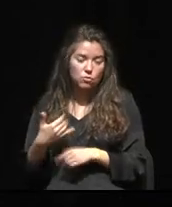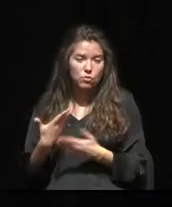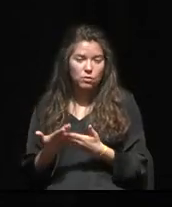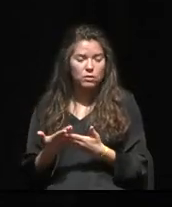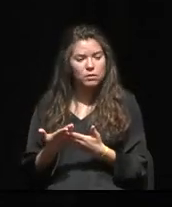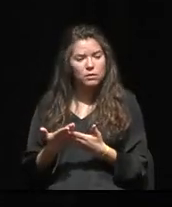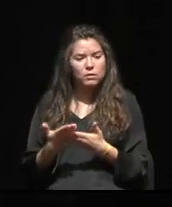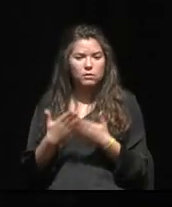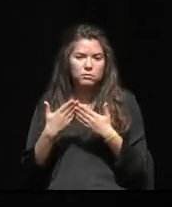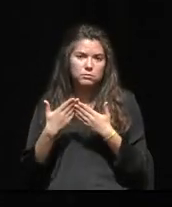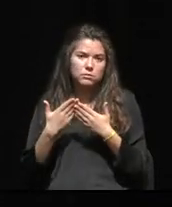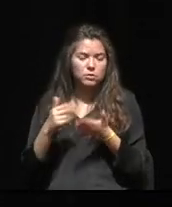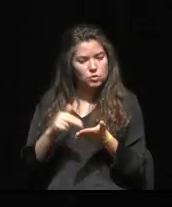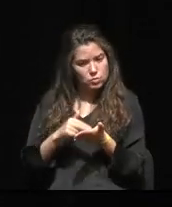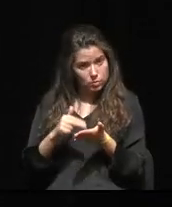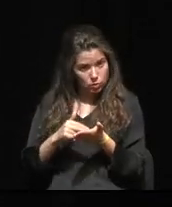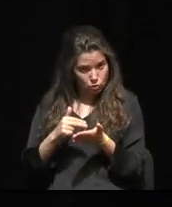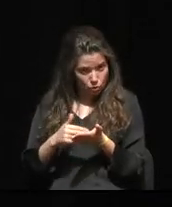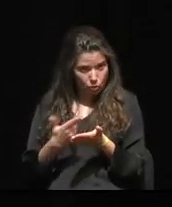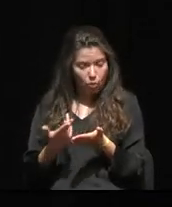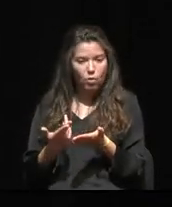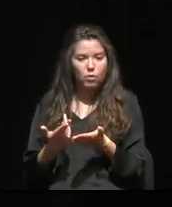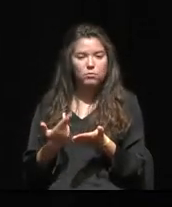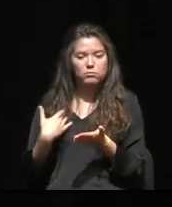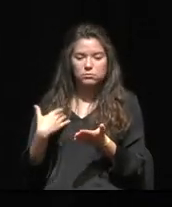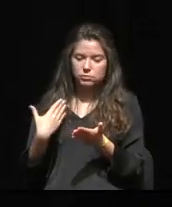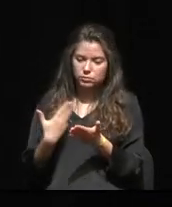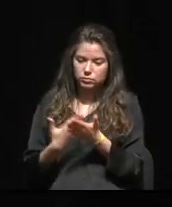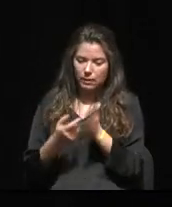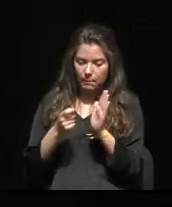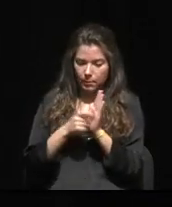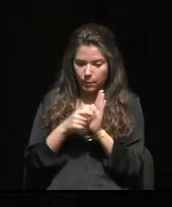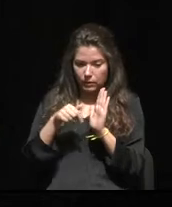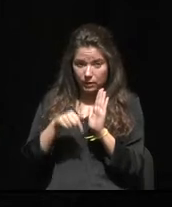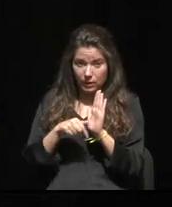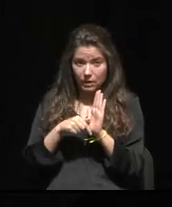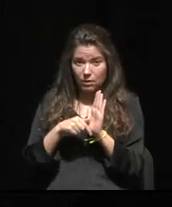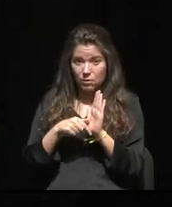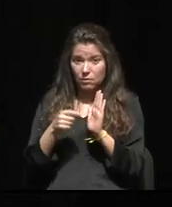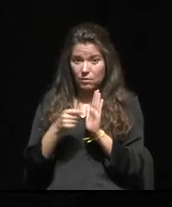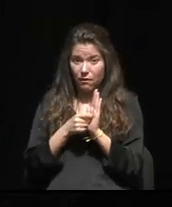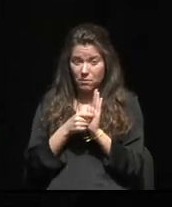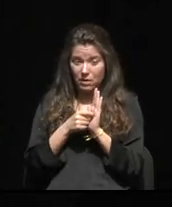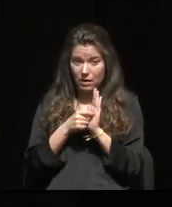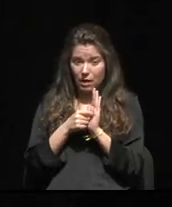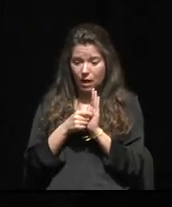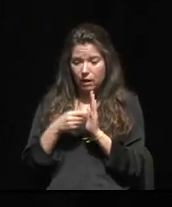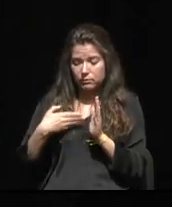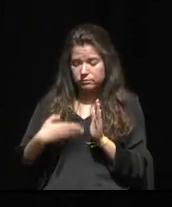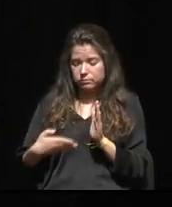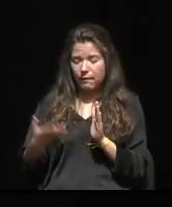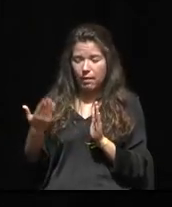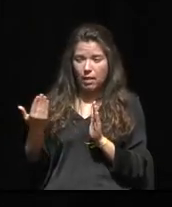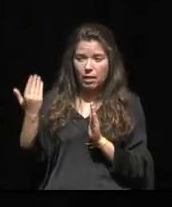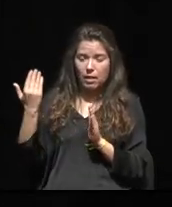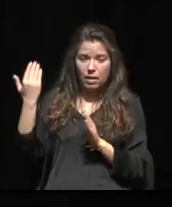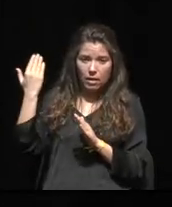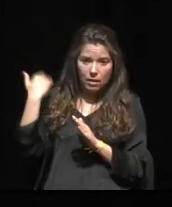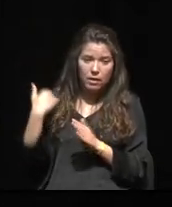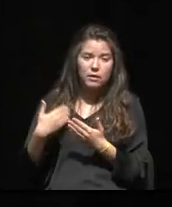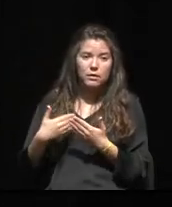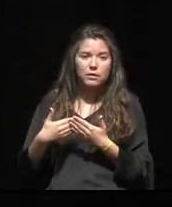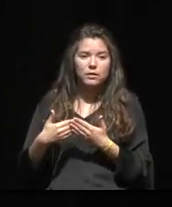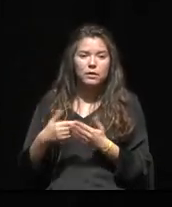que fez o favor de de aguardar chegarmos a este ponto de ordem que já estava agendado há uma série de semanas e portanto